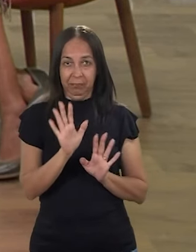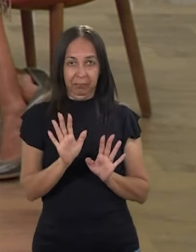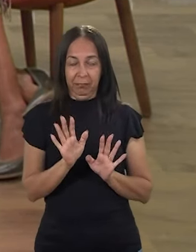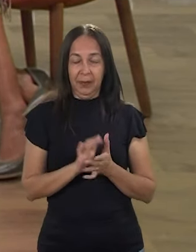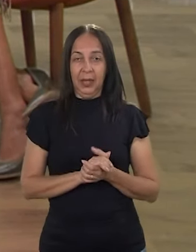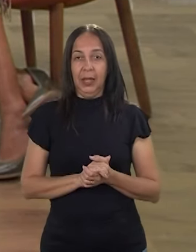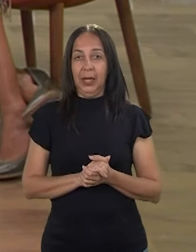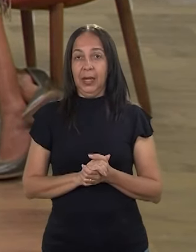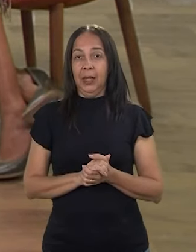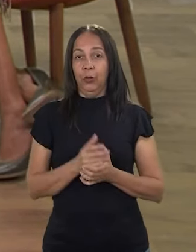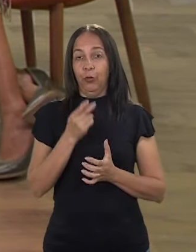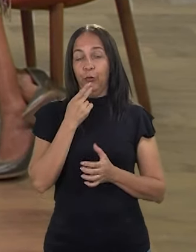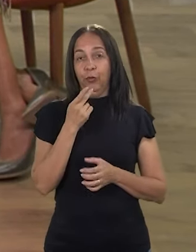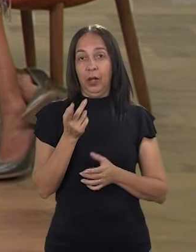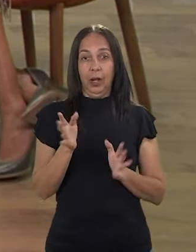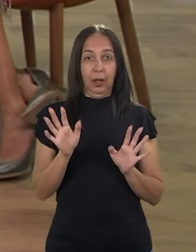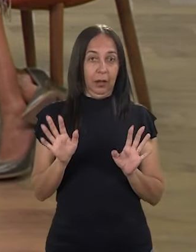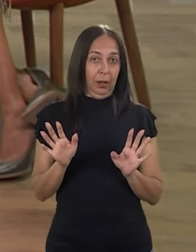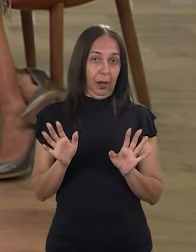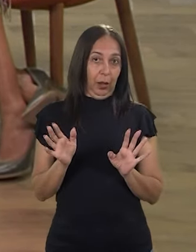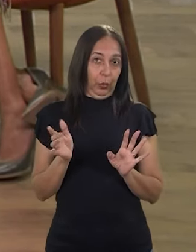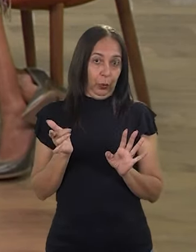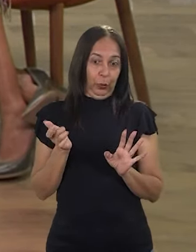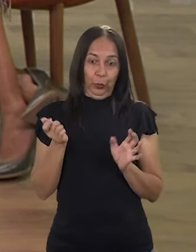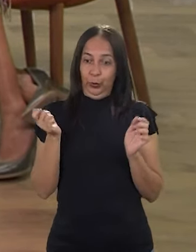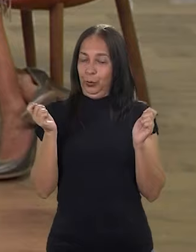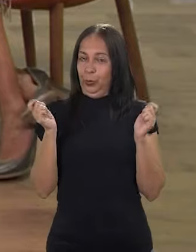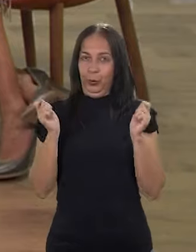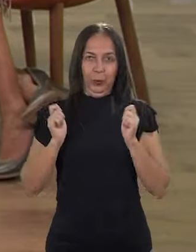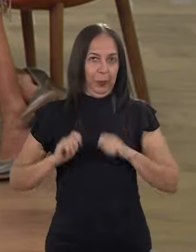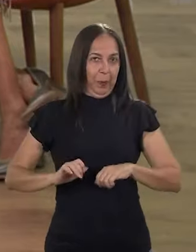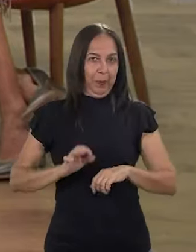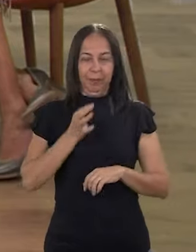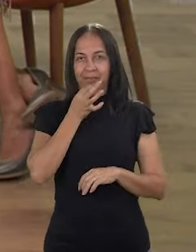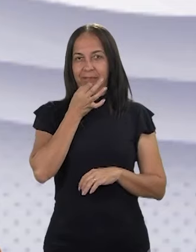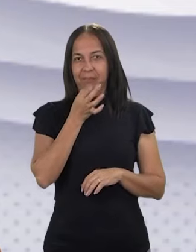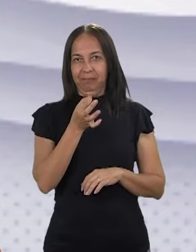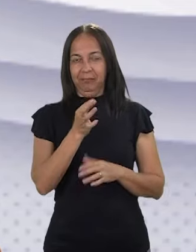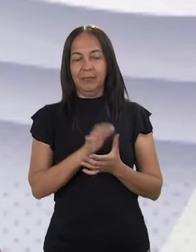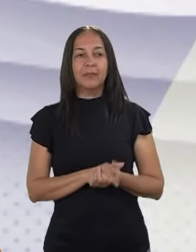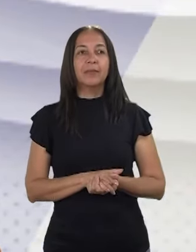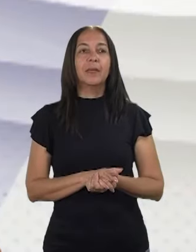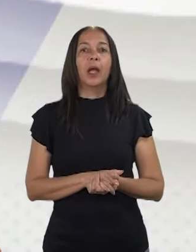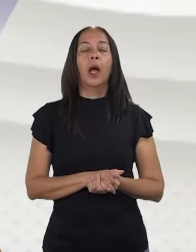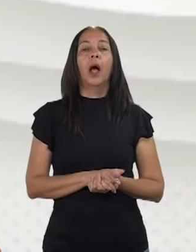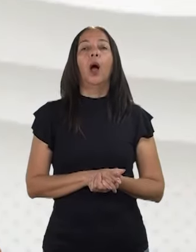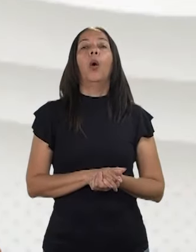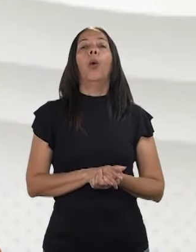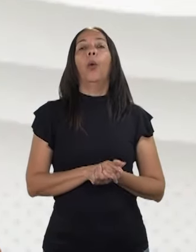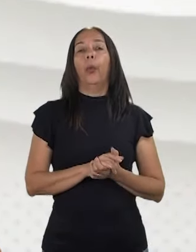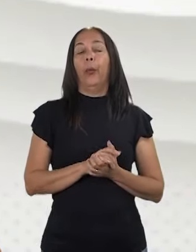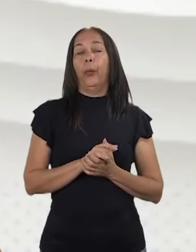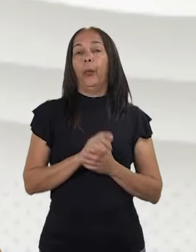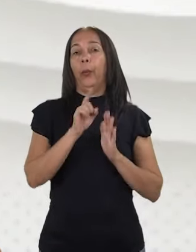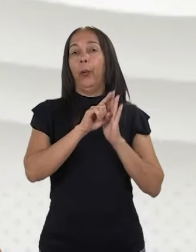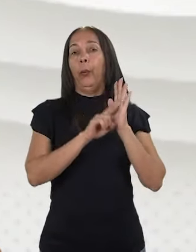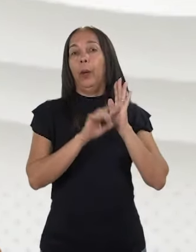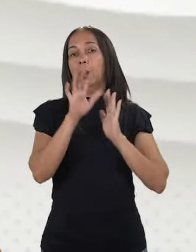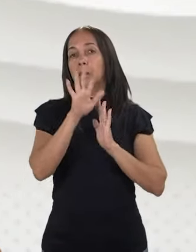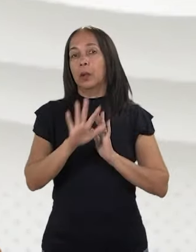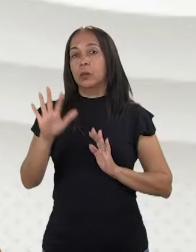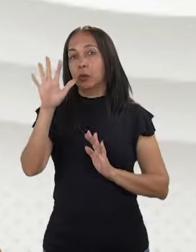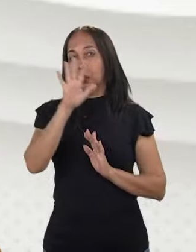tenho fazer como a a atriz não sou capaz de opinar eu acredito que o plano nacional de educação em si seja uma temática